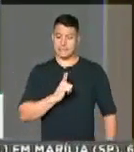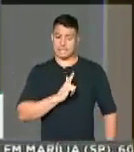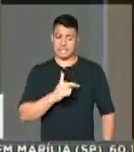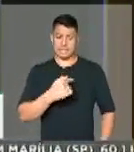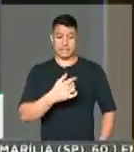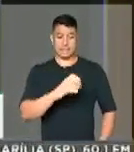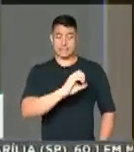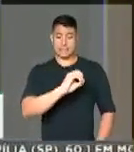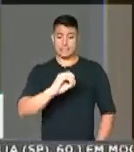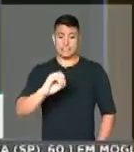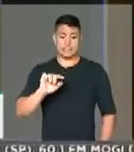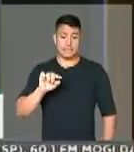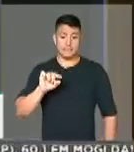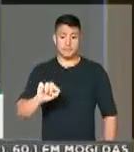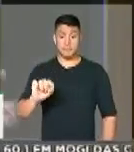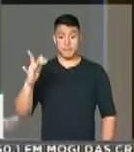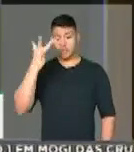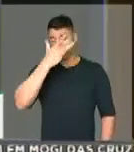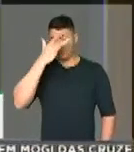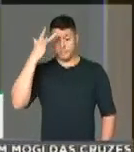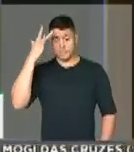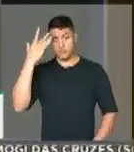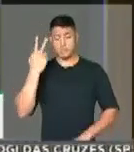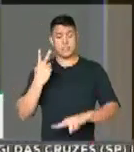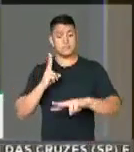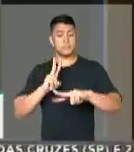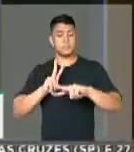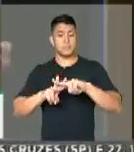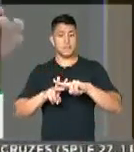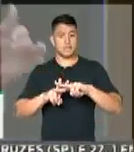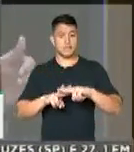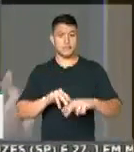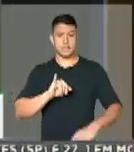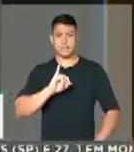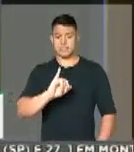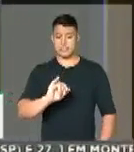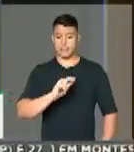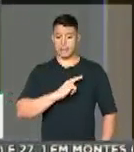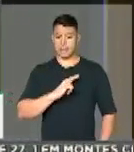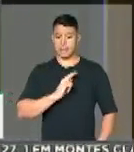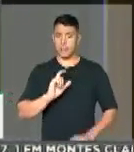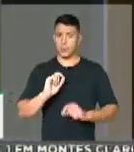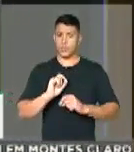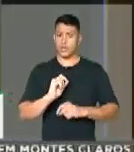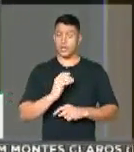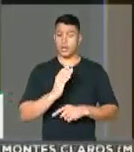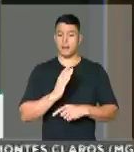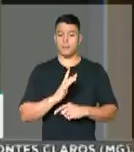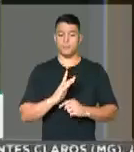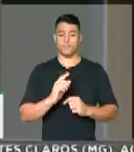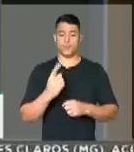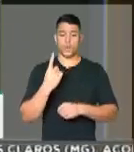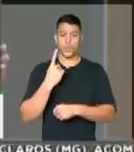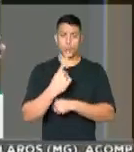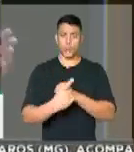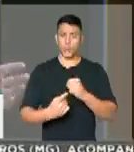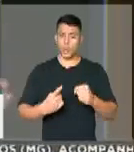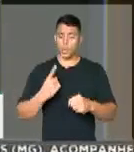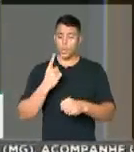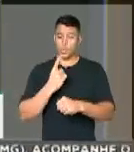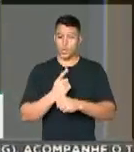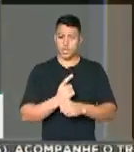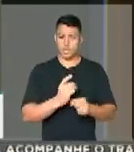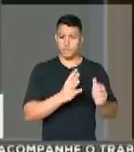pessoas presas. Se você faz um filme num período de um ano, você tem aproximadamente 1 milhão